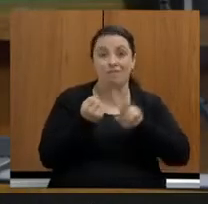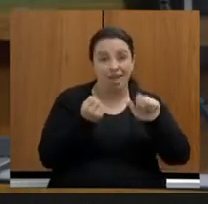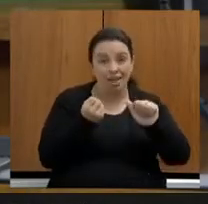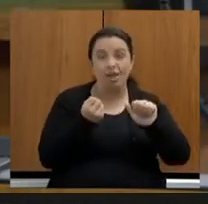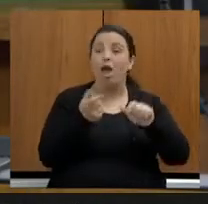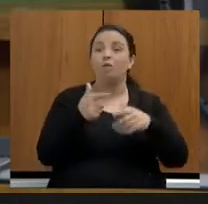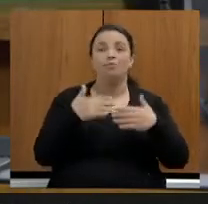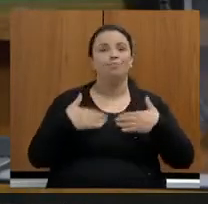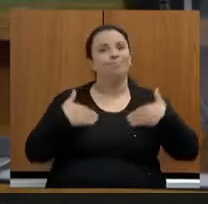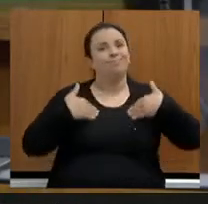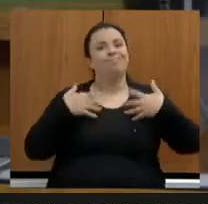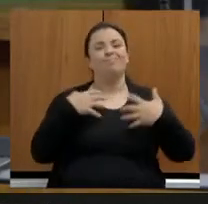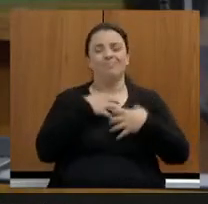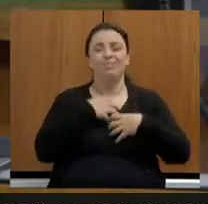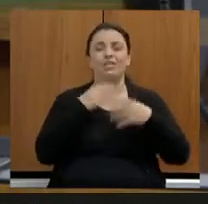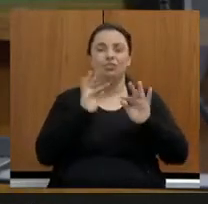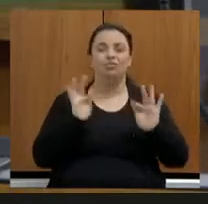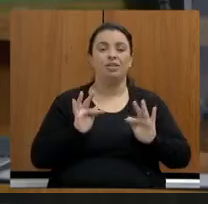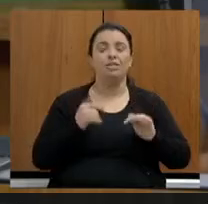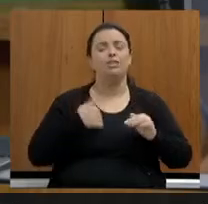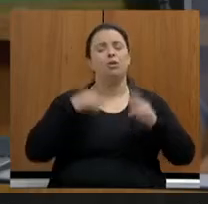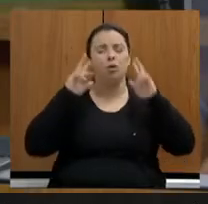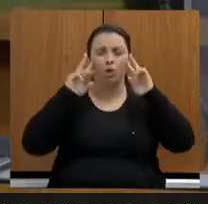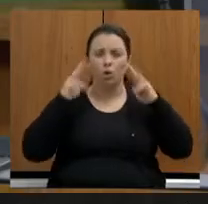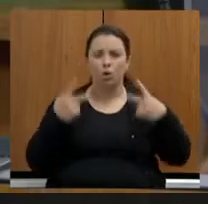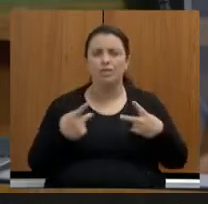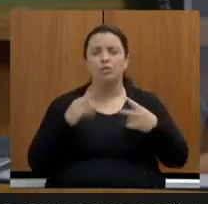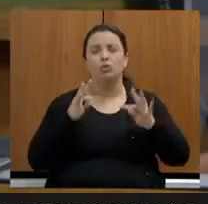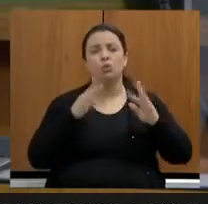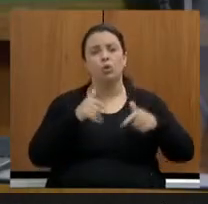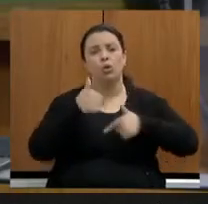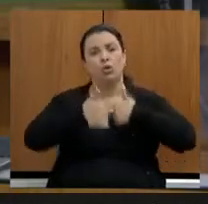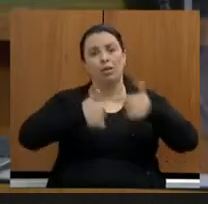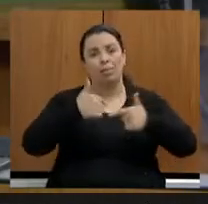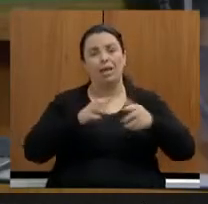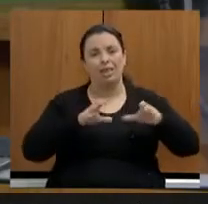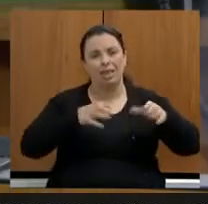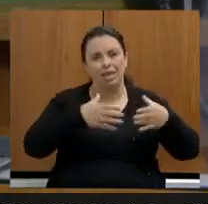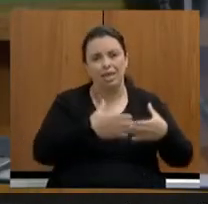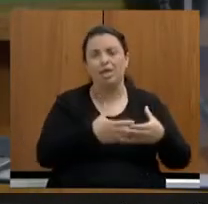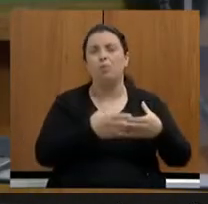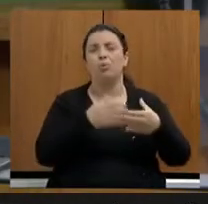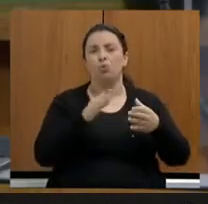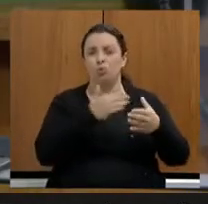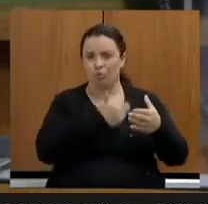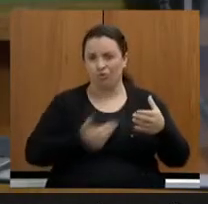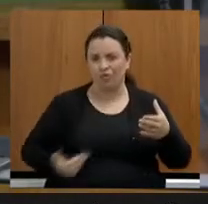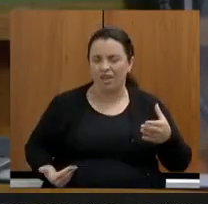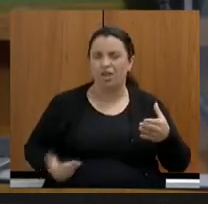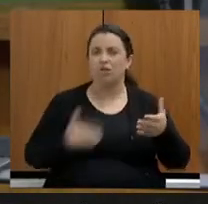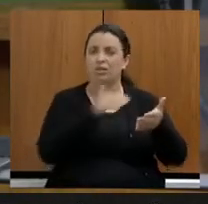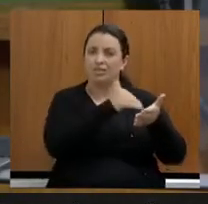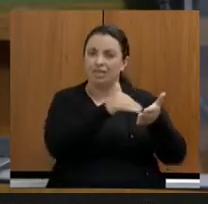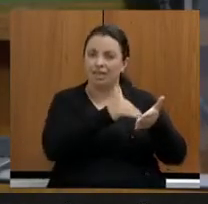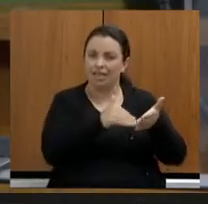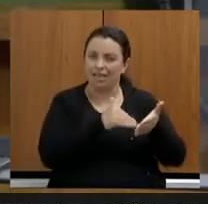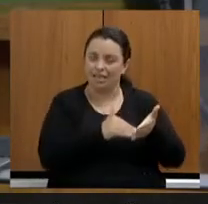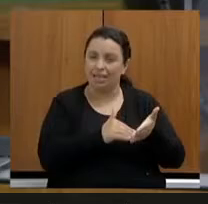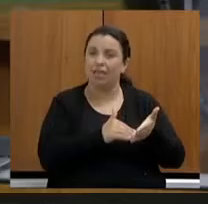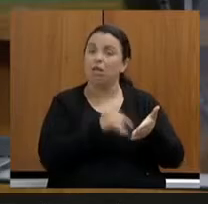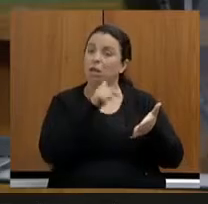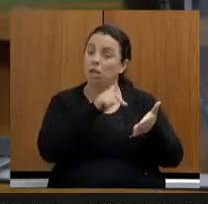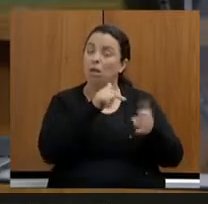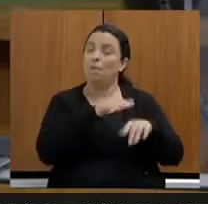reconhecimento a toda equipe do governo daqui da secretaria que é onde concentra a maior parte né dos